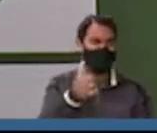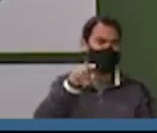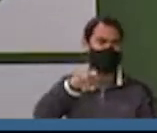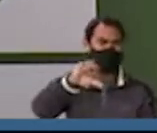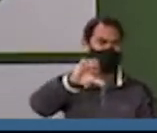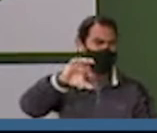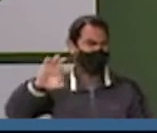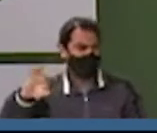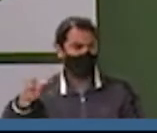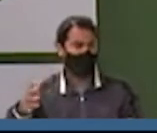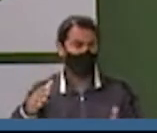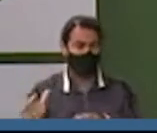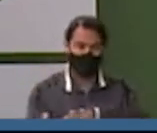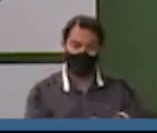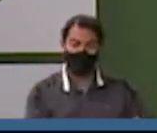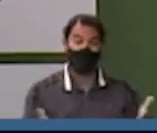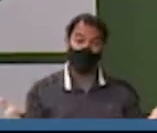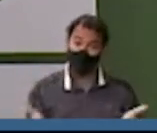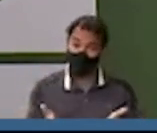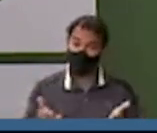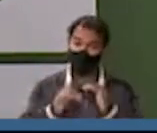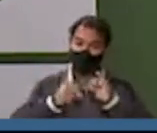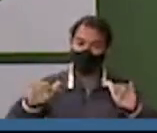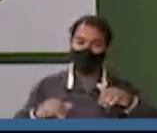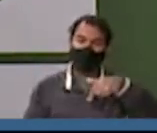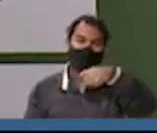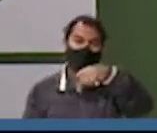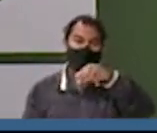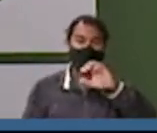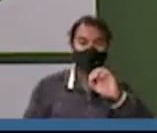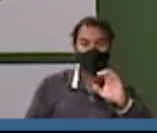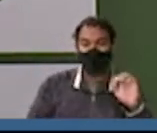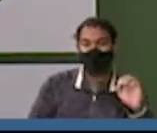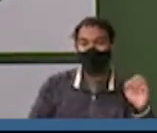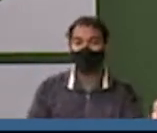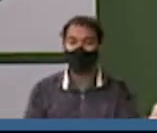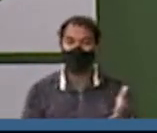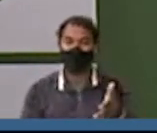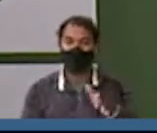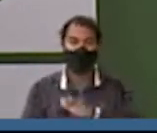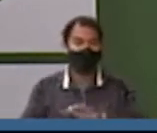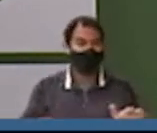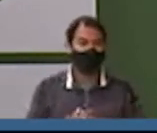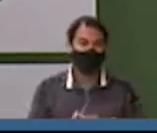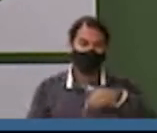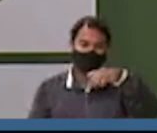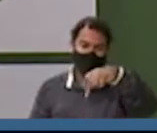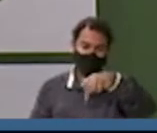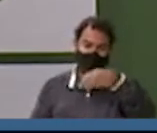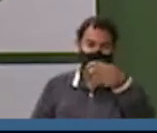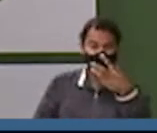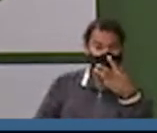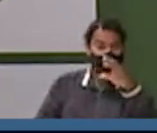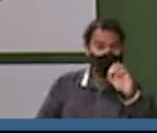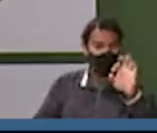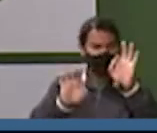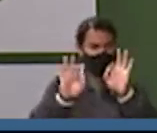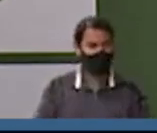anunciando só apenas 700 novos casos, mais precisamente 730 casos